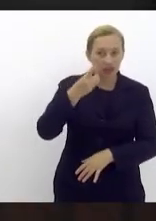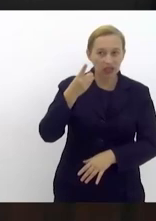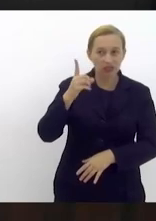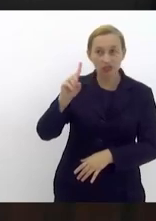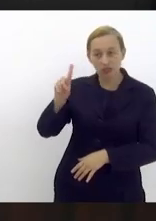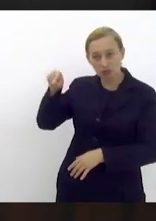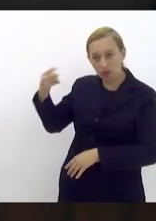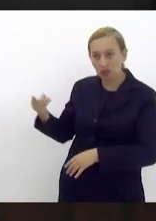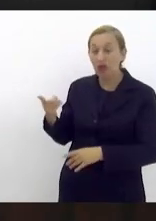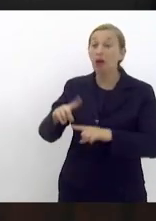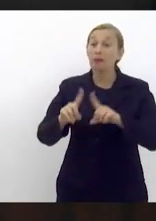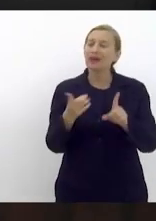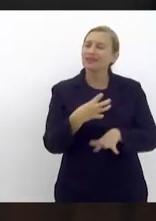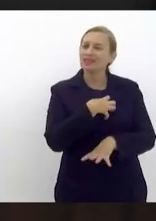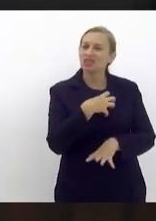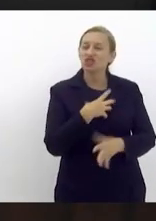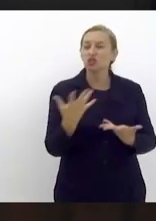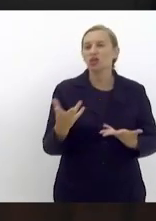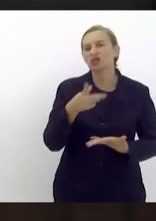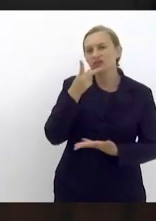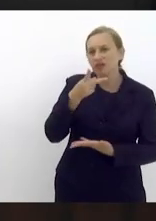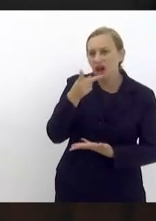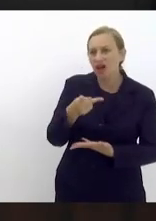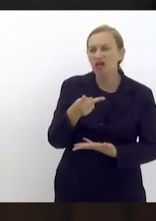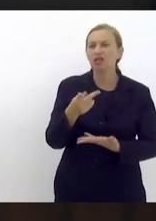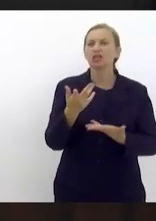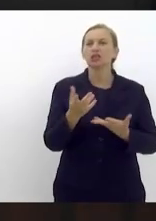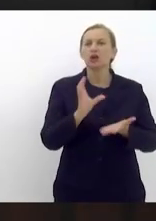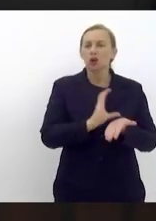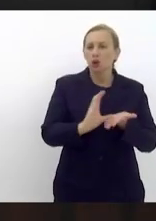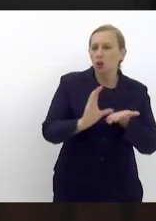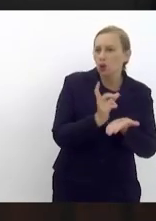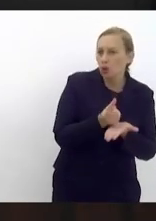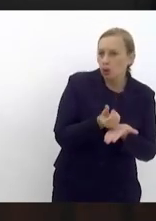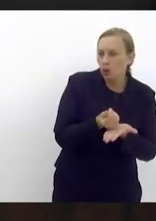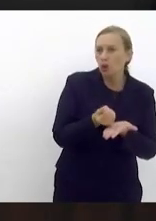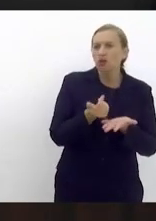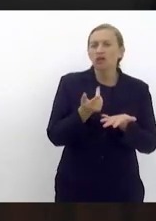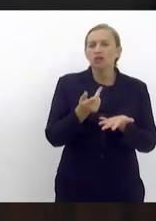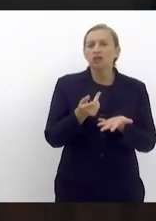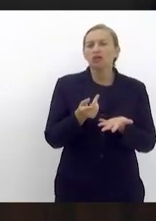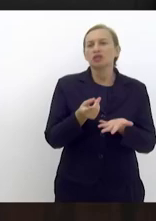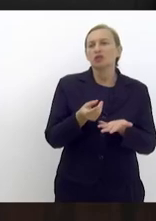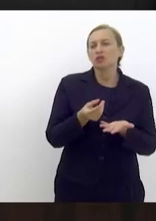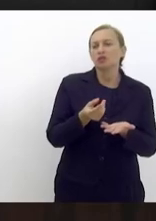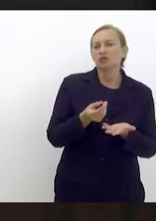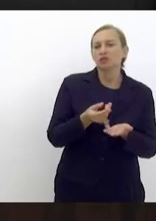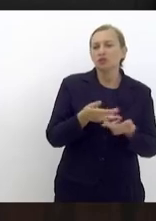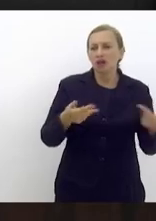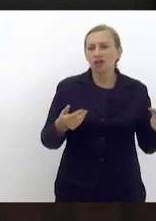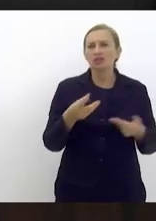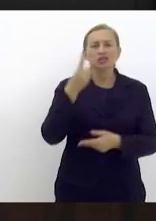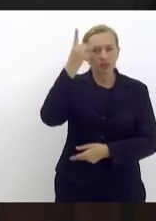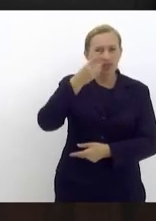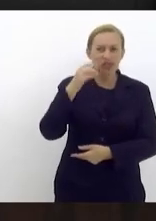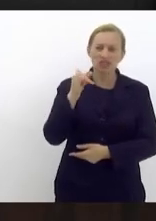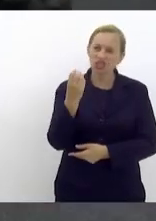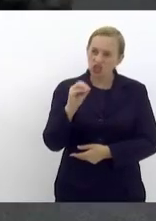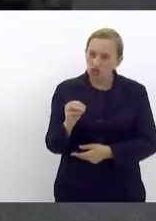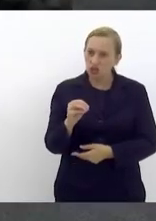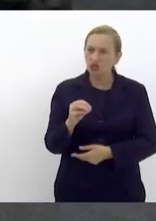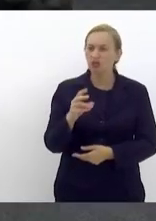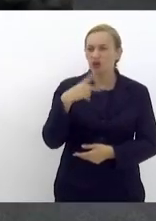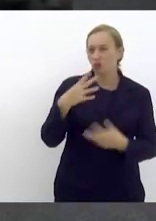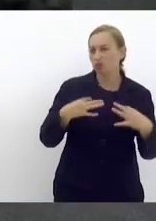mas num outro sentido. Quando a gente fala dos recursos do orçamento, eles são finitos. O deputado Serginho aqui falou da questão